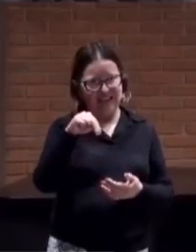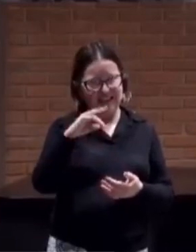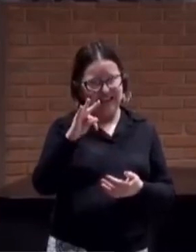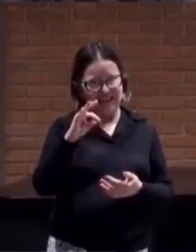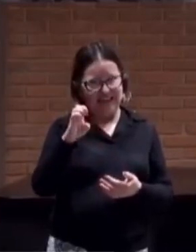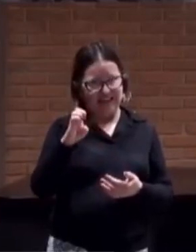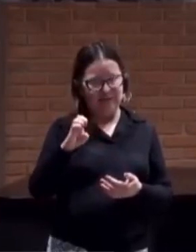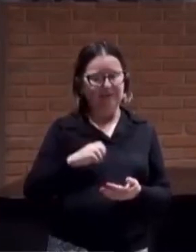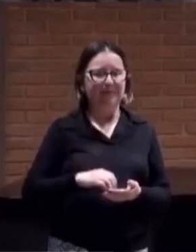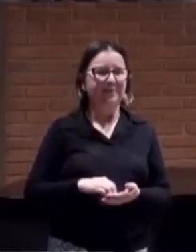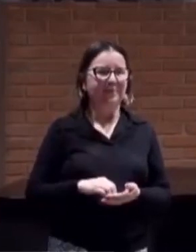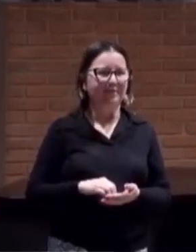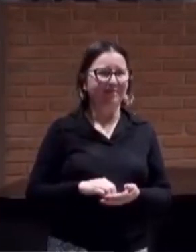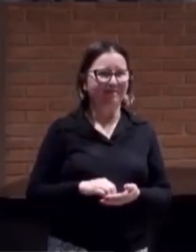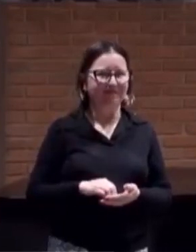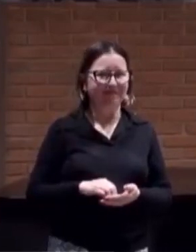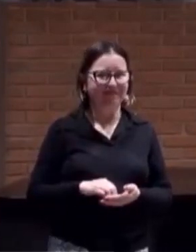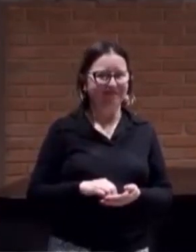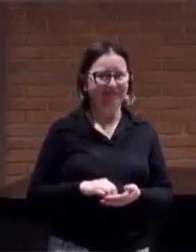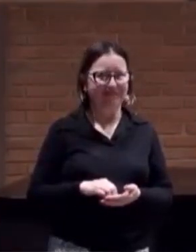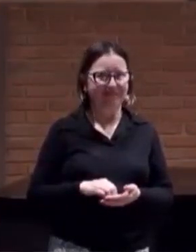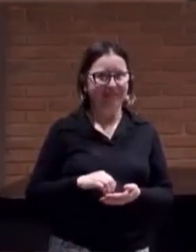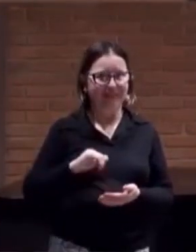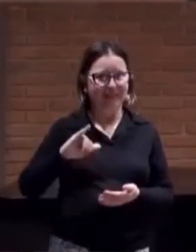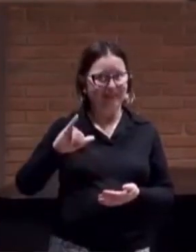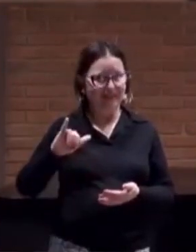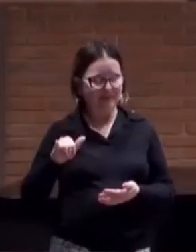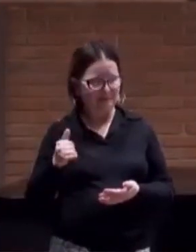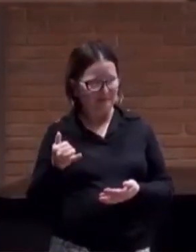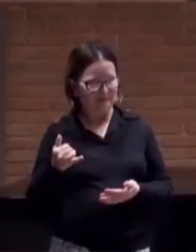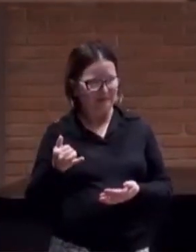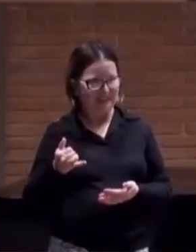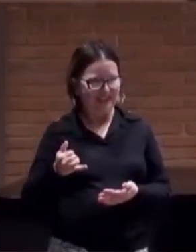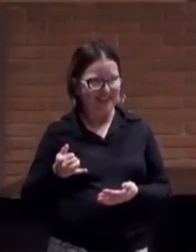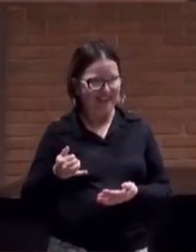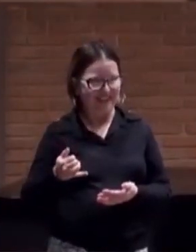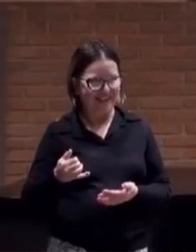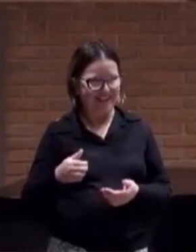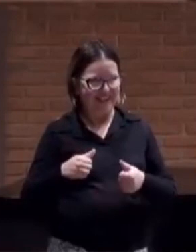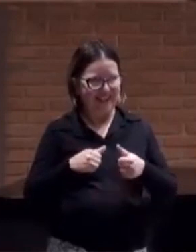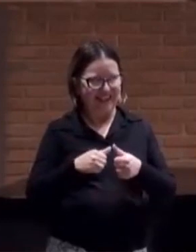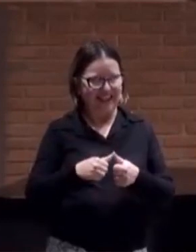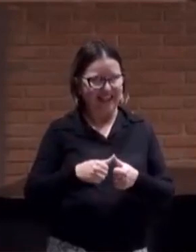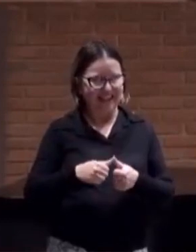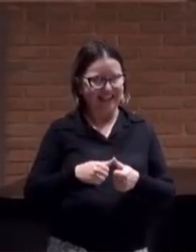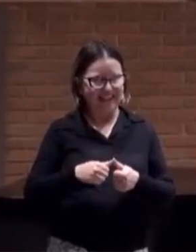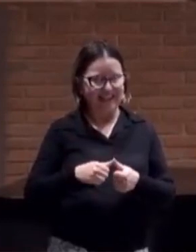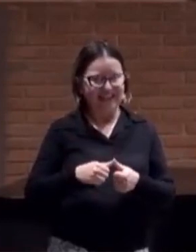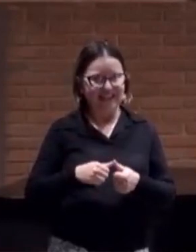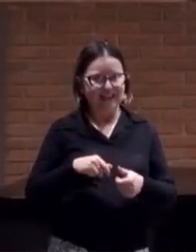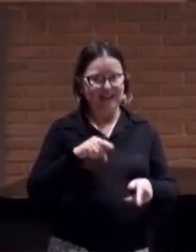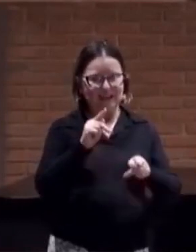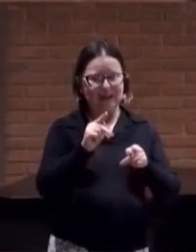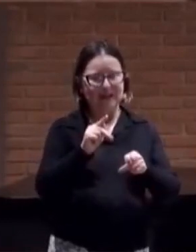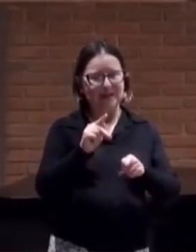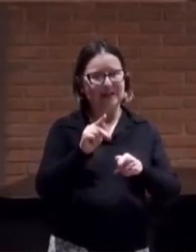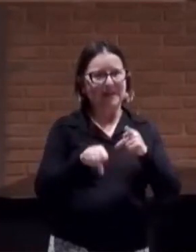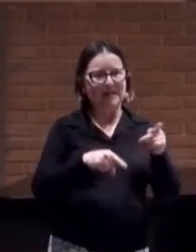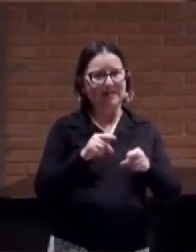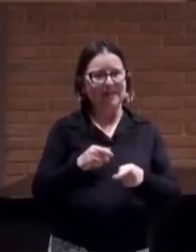ele pegou essa turma, esses fajutas, e colocou